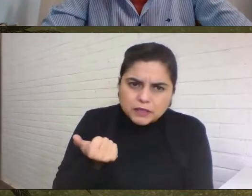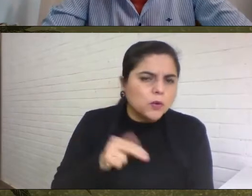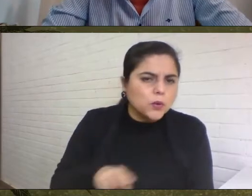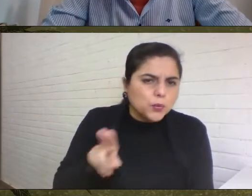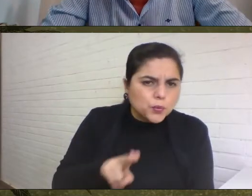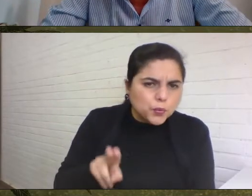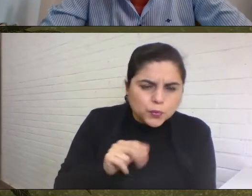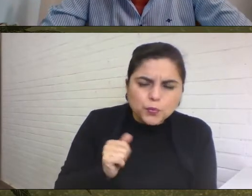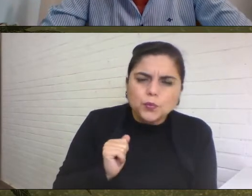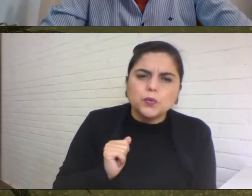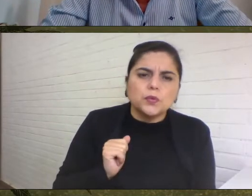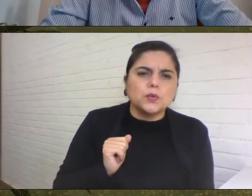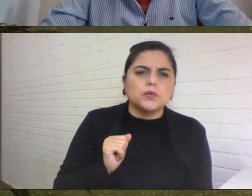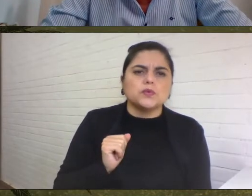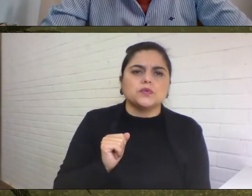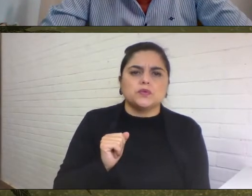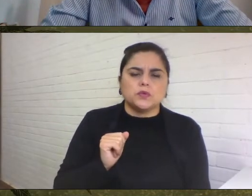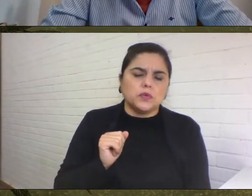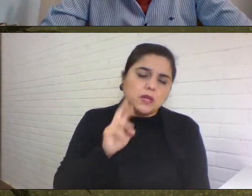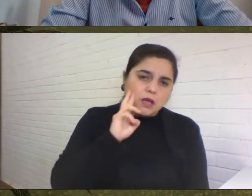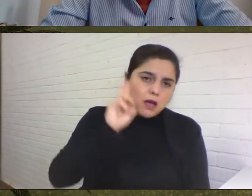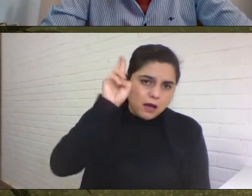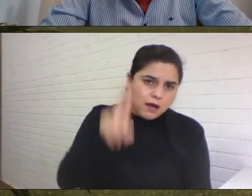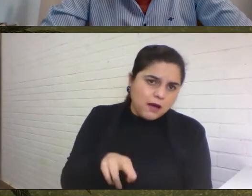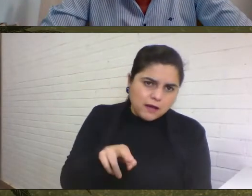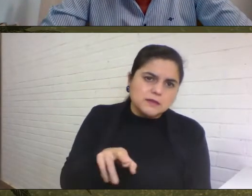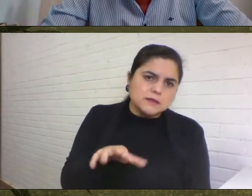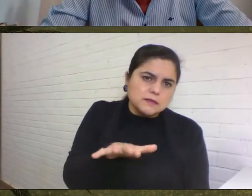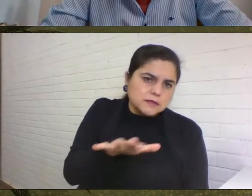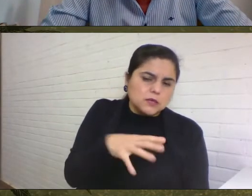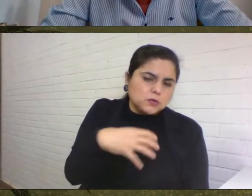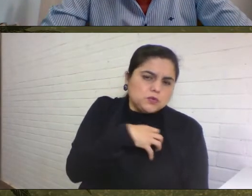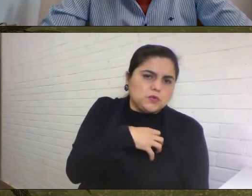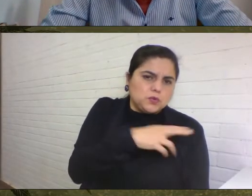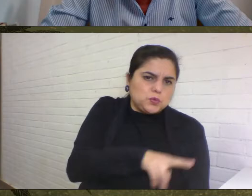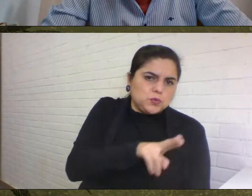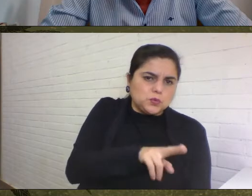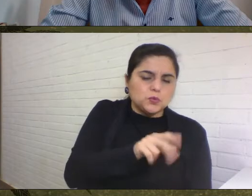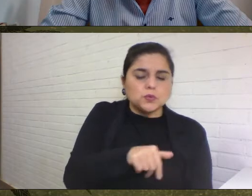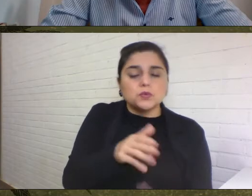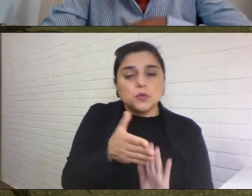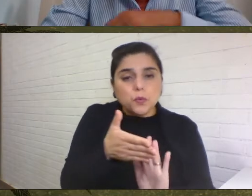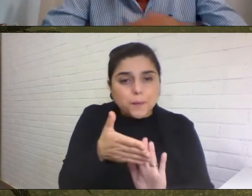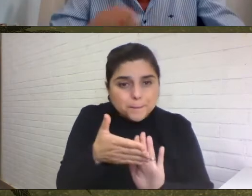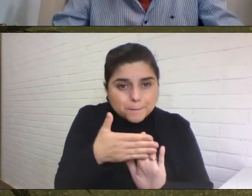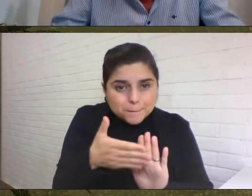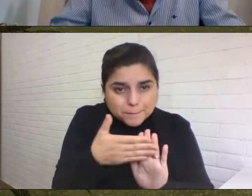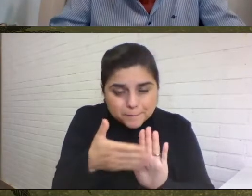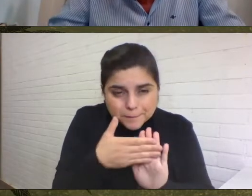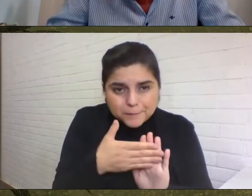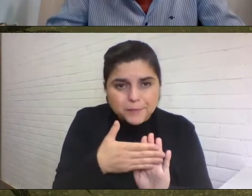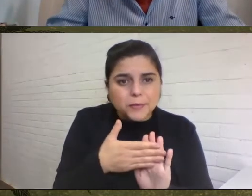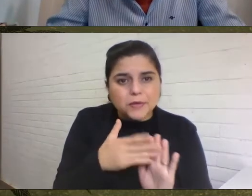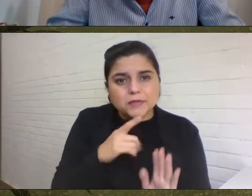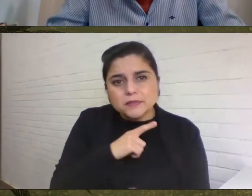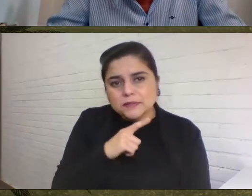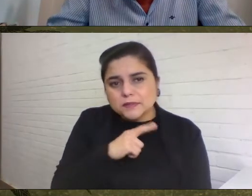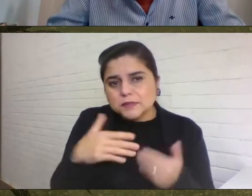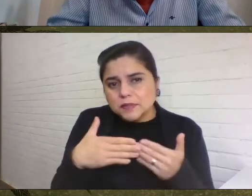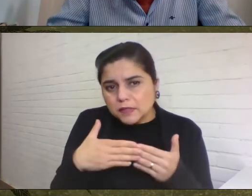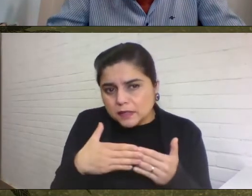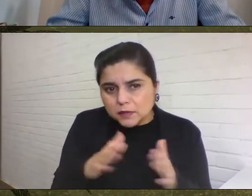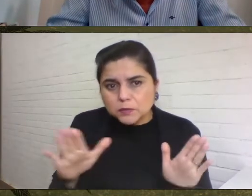diria, muito mais racional de propostas de abertura